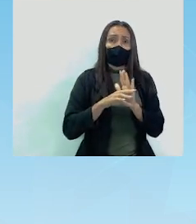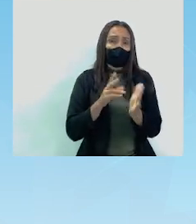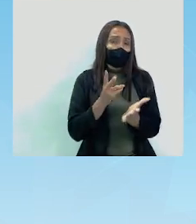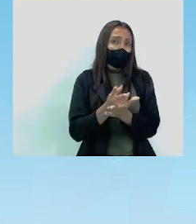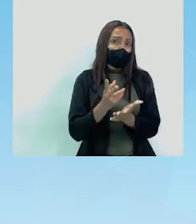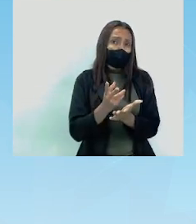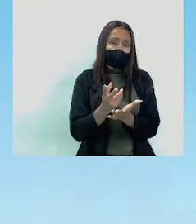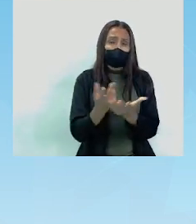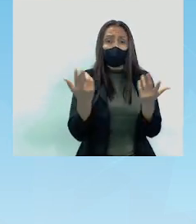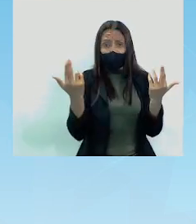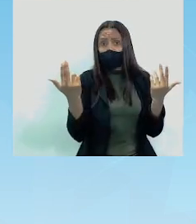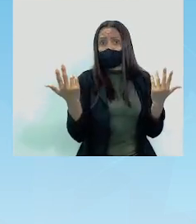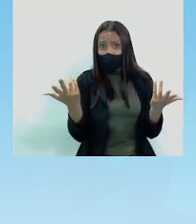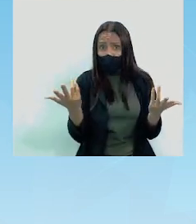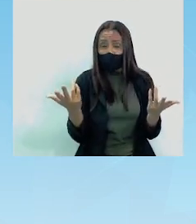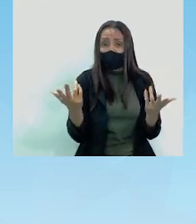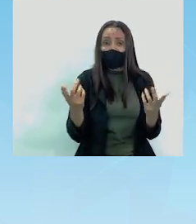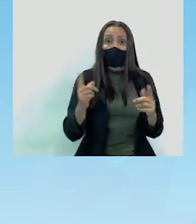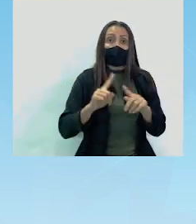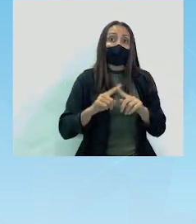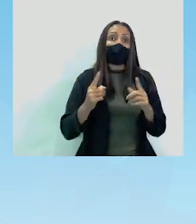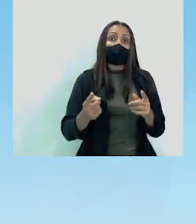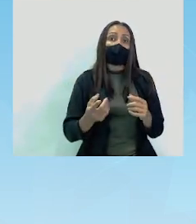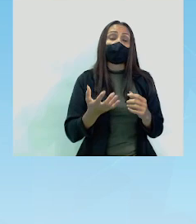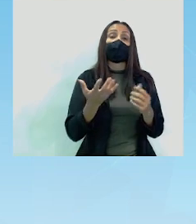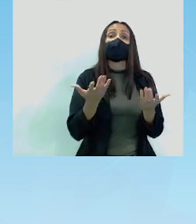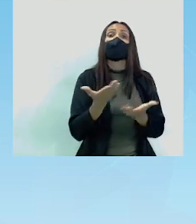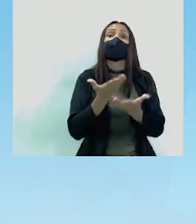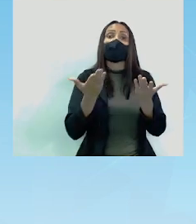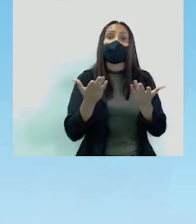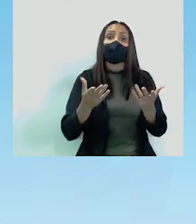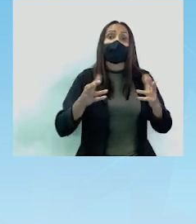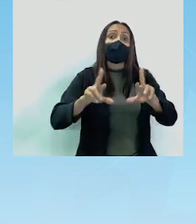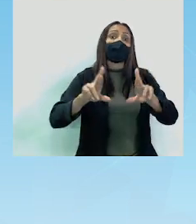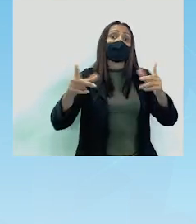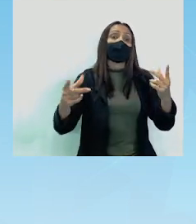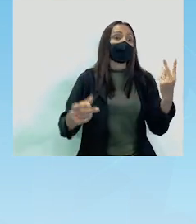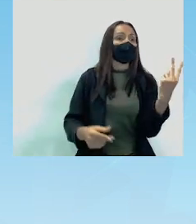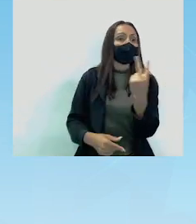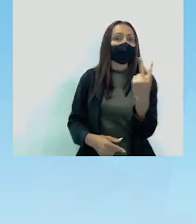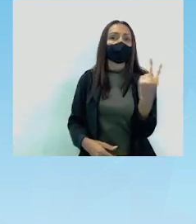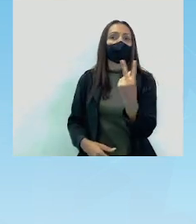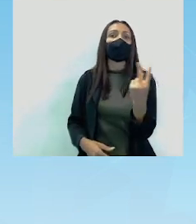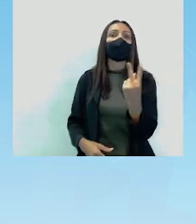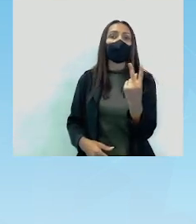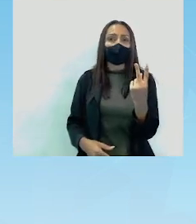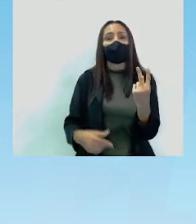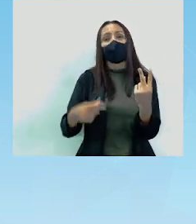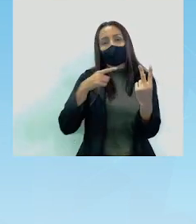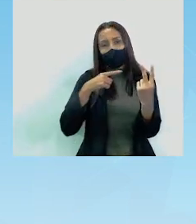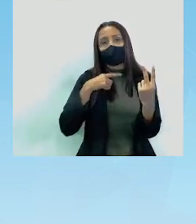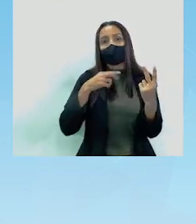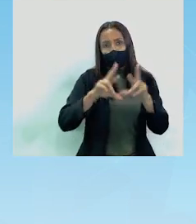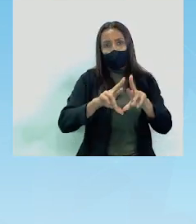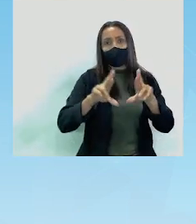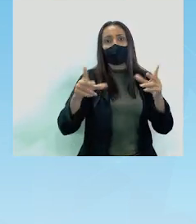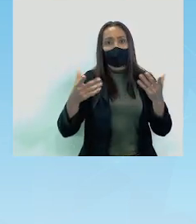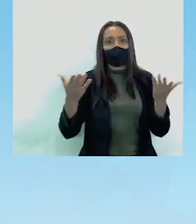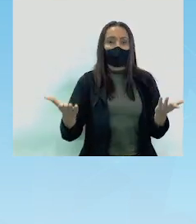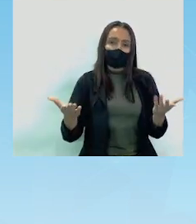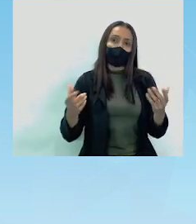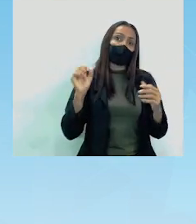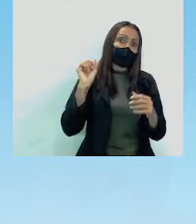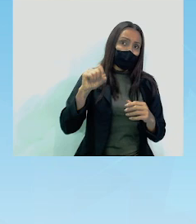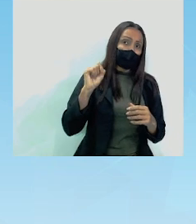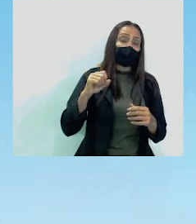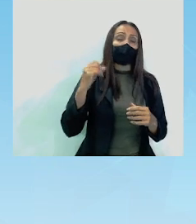coisa, né? É tudo na natureza, é caminhando ou correndo, né? Mas que vocês encontrem 2 diferenças, porque tem diferenças da trilha para o trekking.